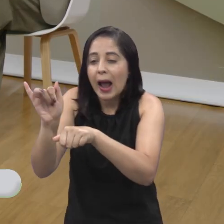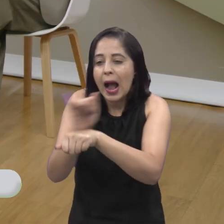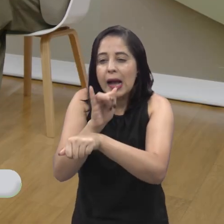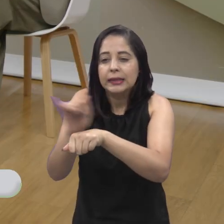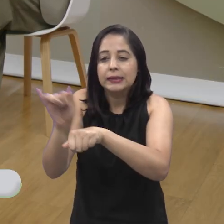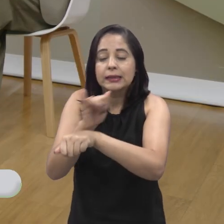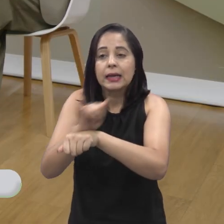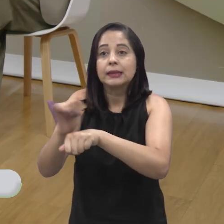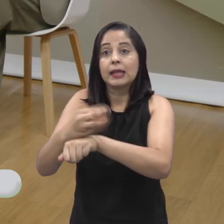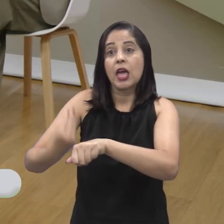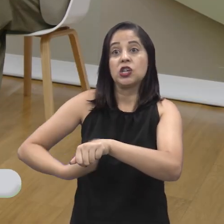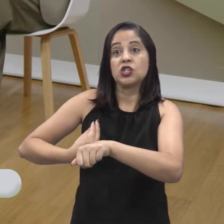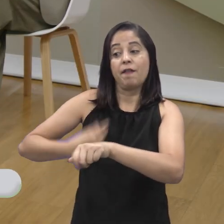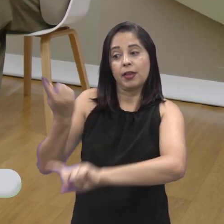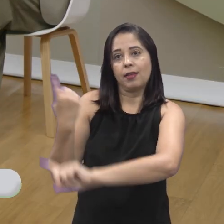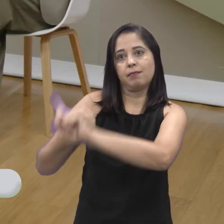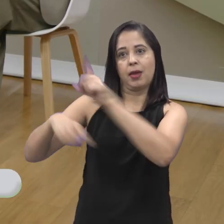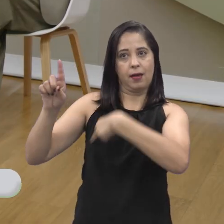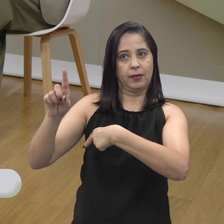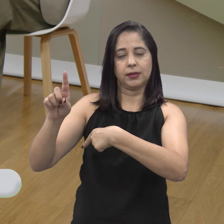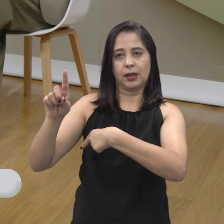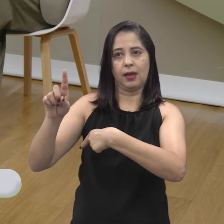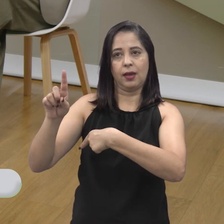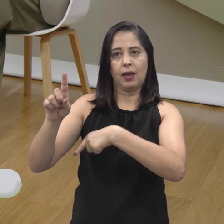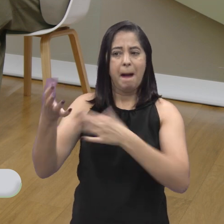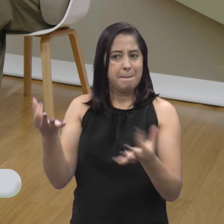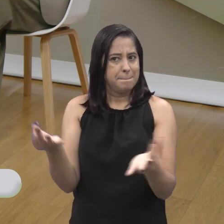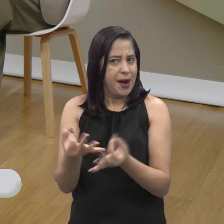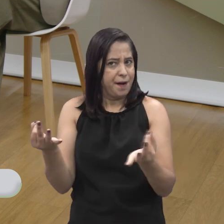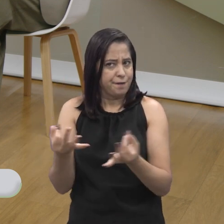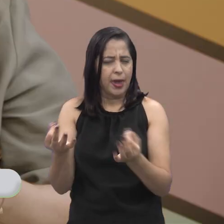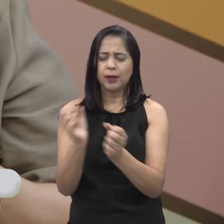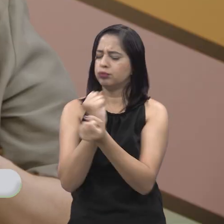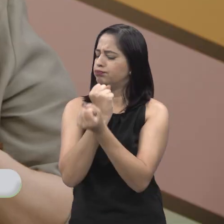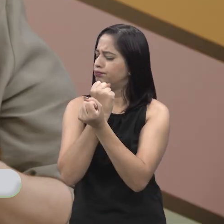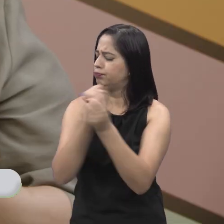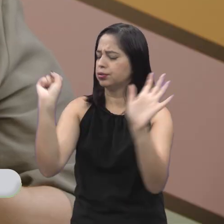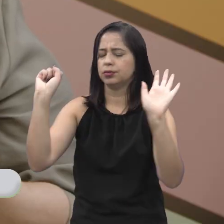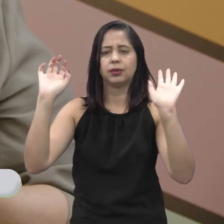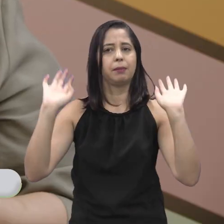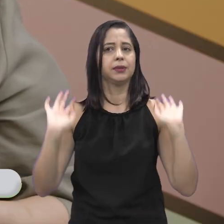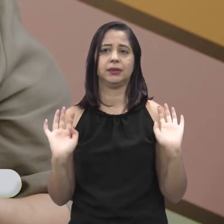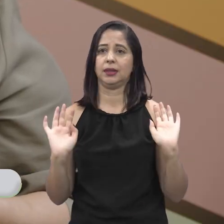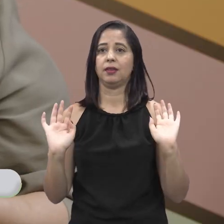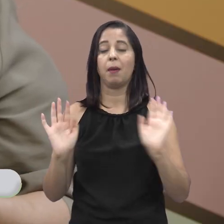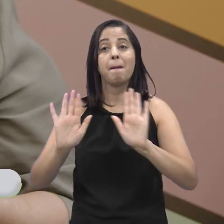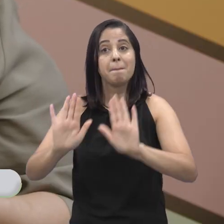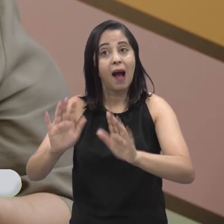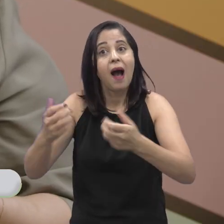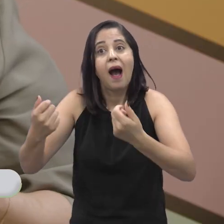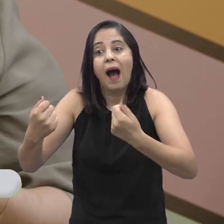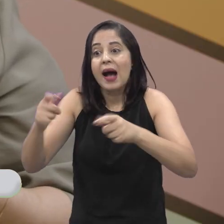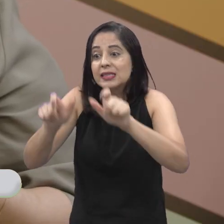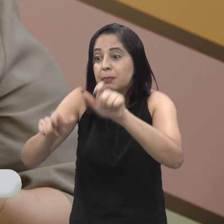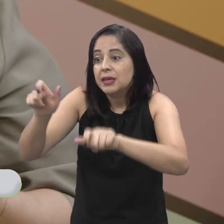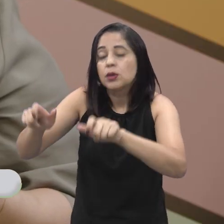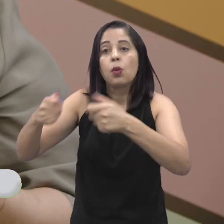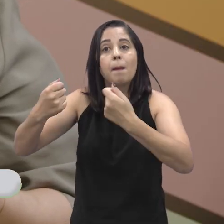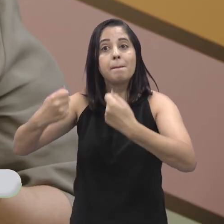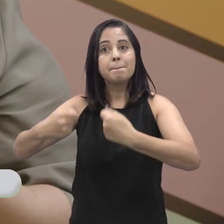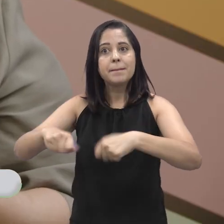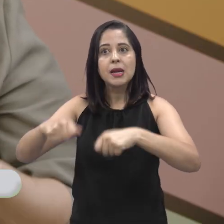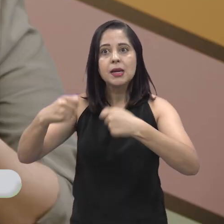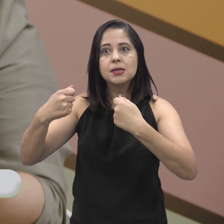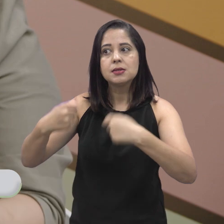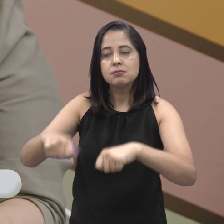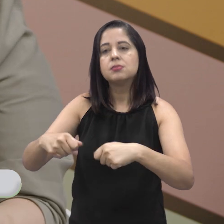essas necessidades, ainda que não seja num grau de perfeição, que a gente possa suprir minimamente essas necessidades, a ponto de